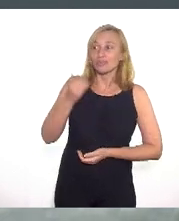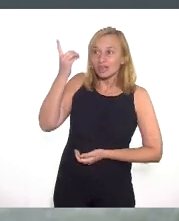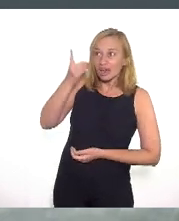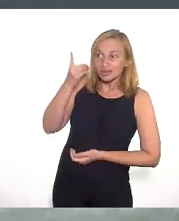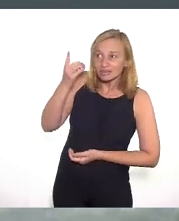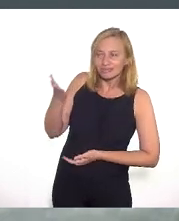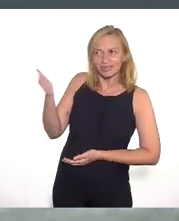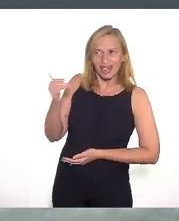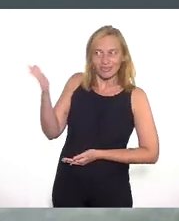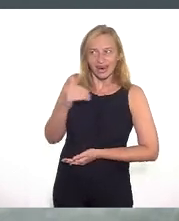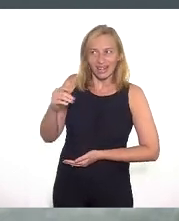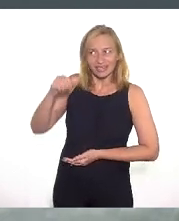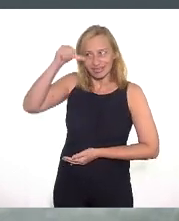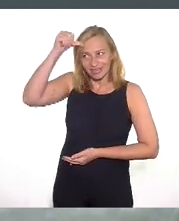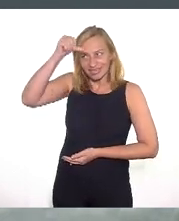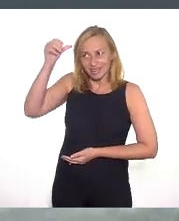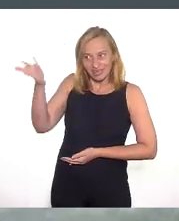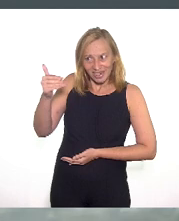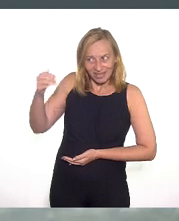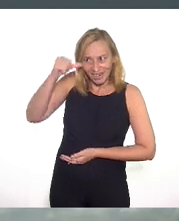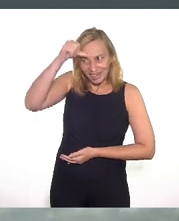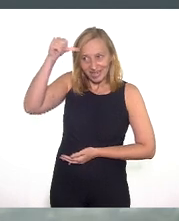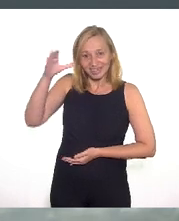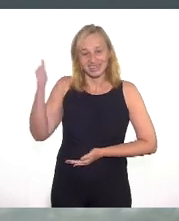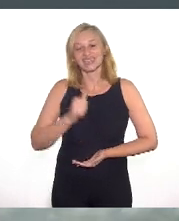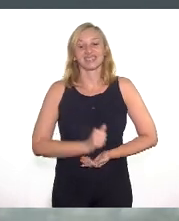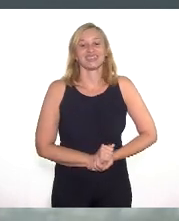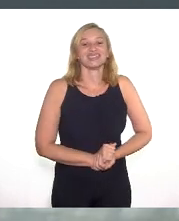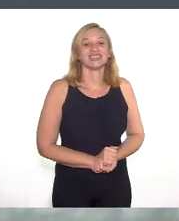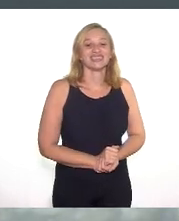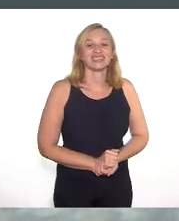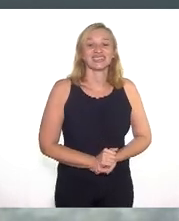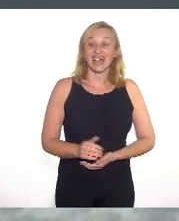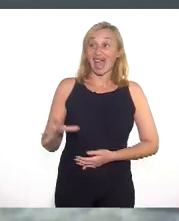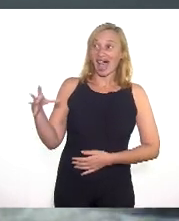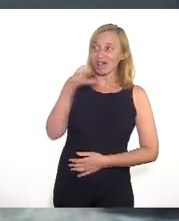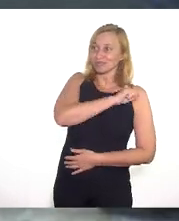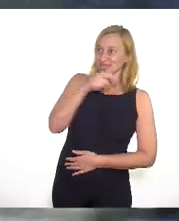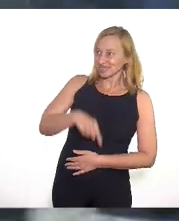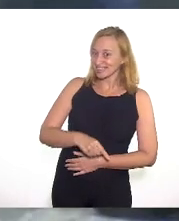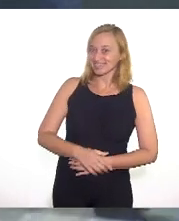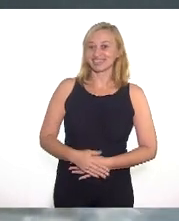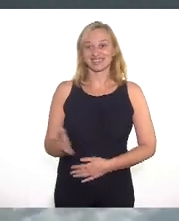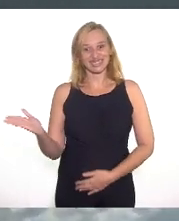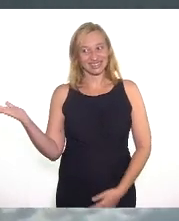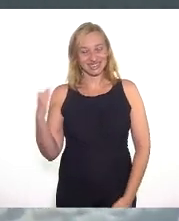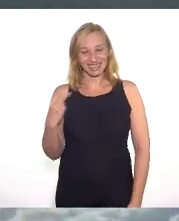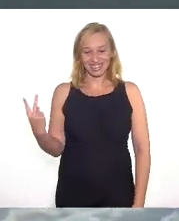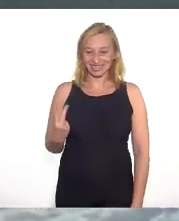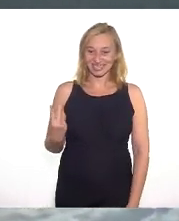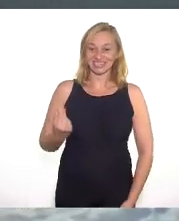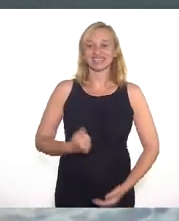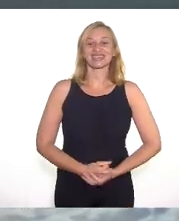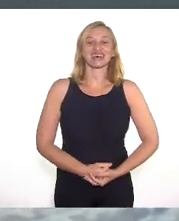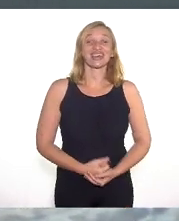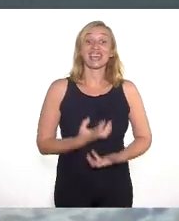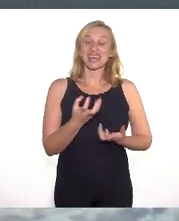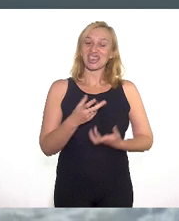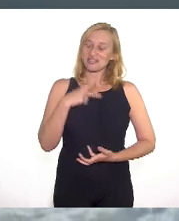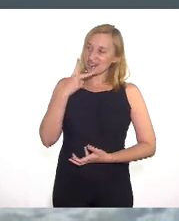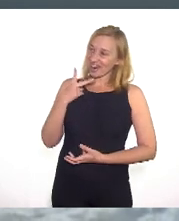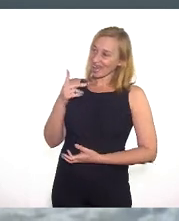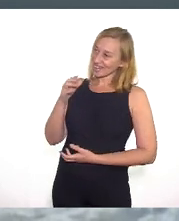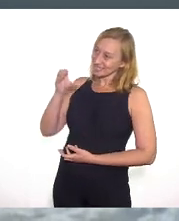deputado, vem cá, Cláudio, vem aqui um instante. Mas seremos rápido aqui. Quero aqui dizer,